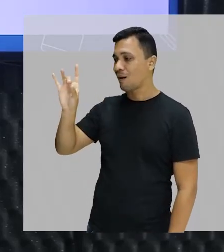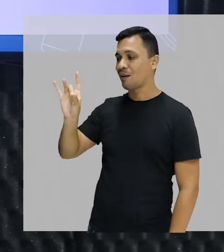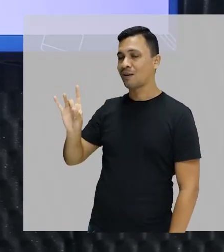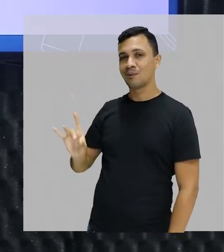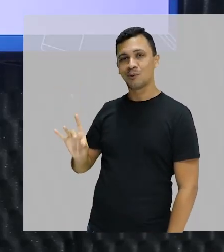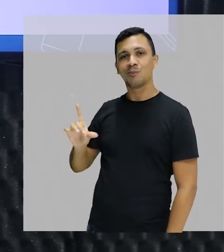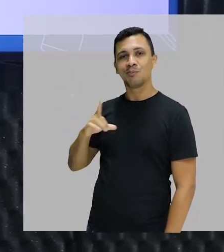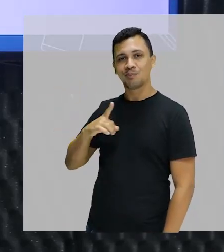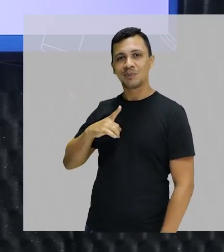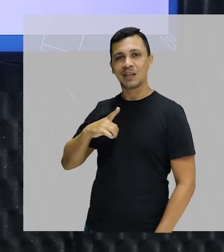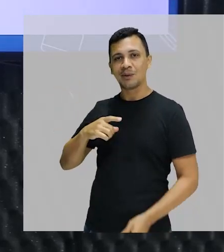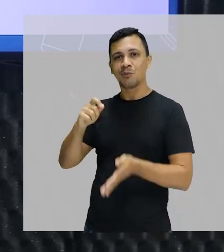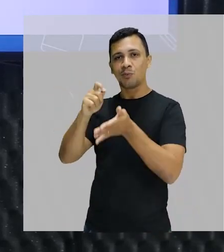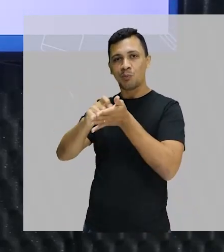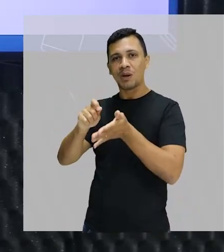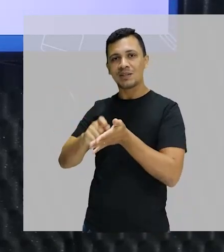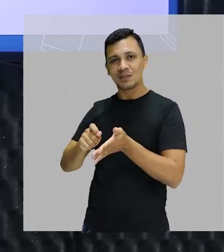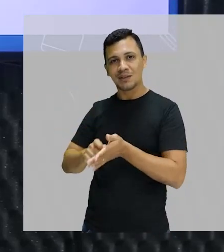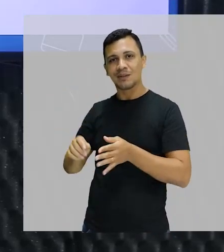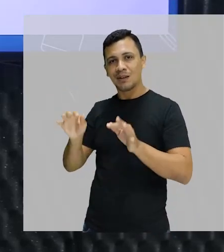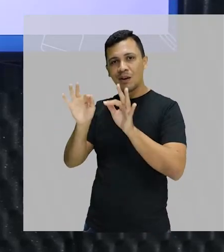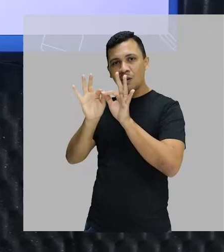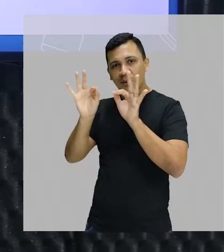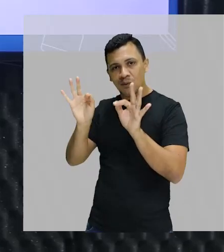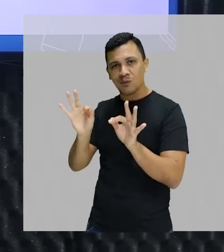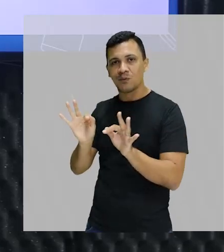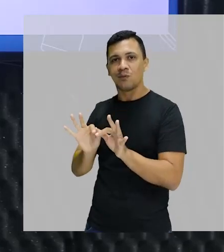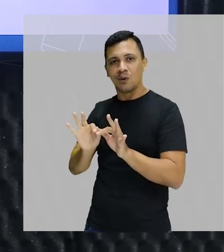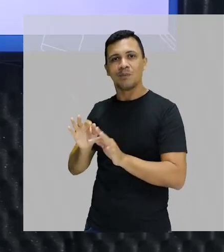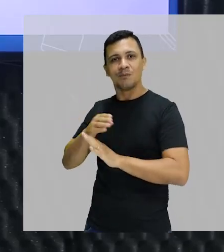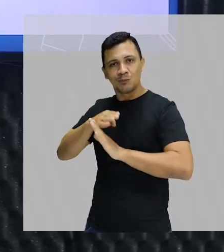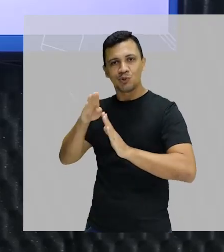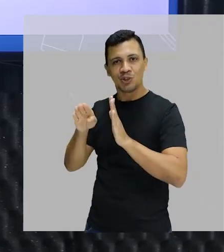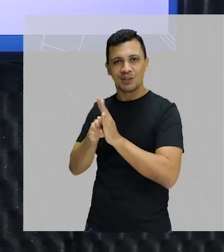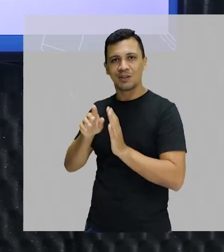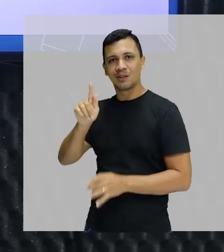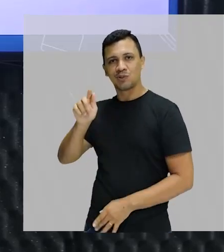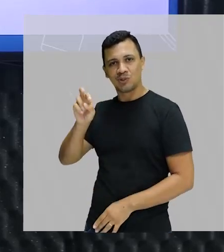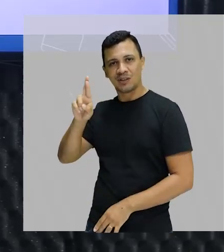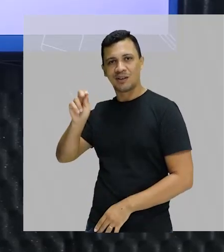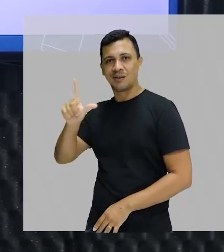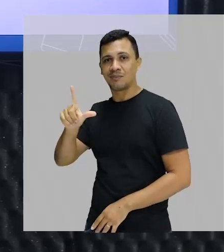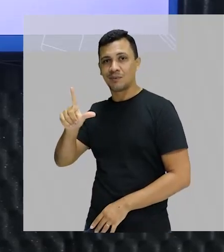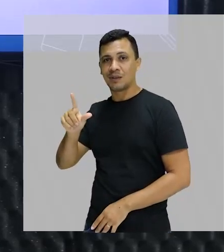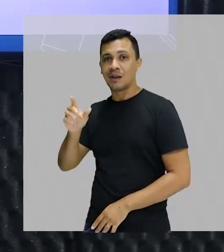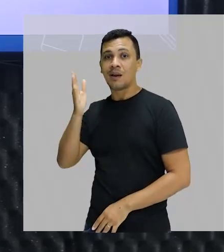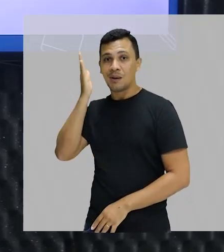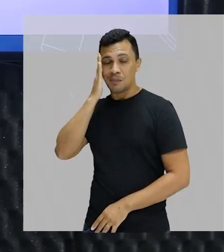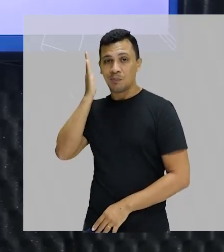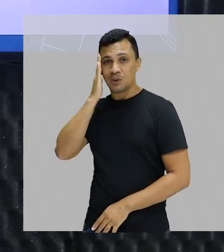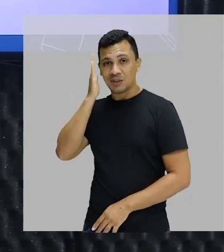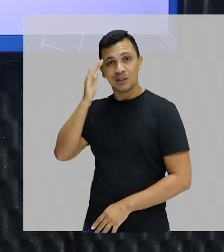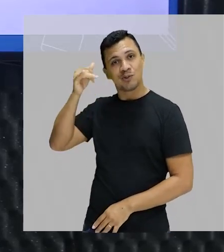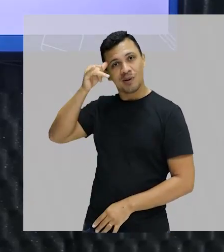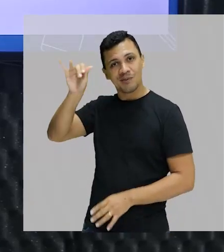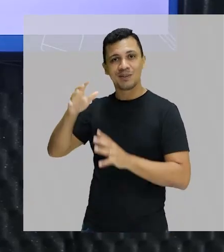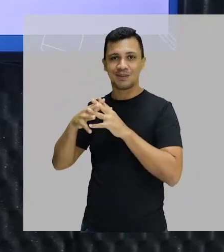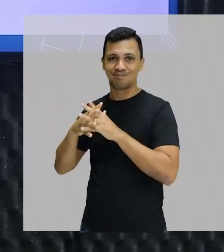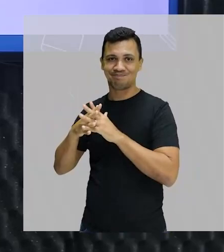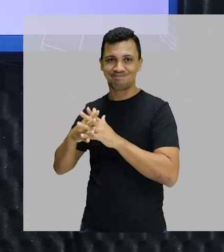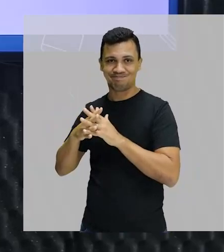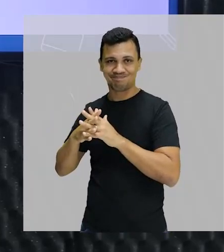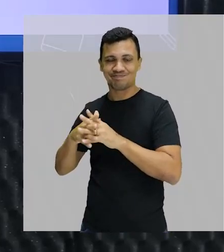sua escrita do termo geral, tá? E é importante deixar isso claro para que você não confunda as coisas, tá bom?